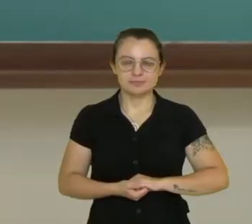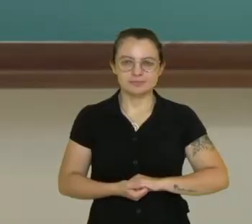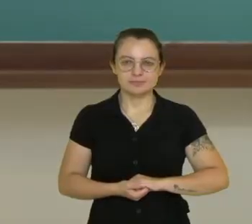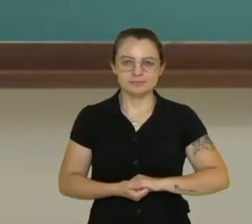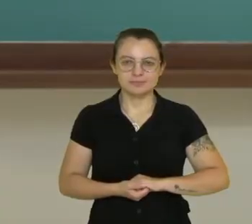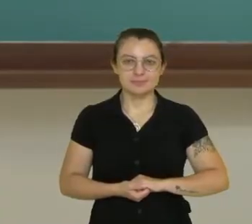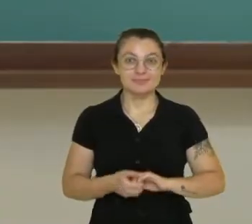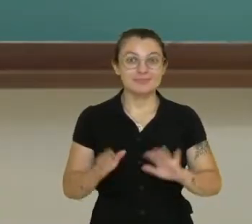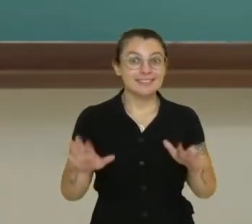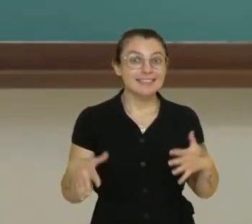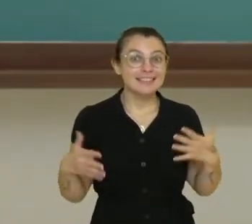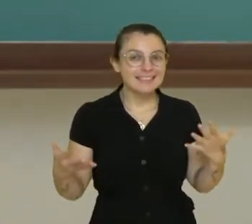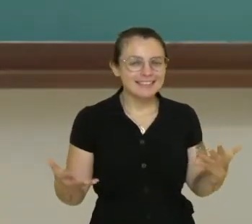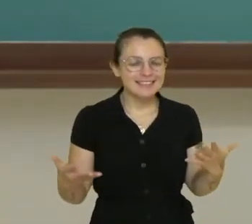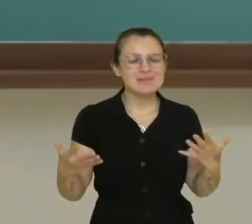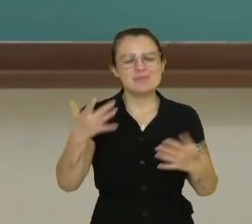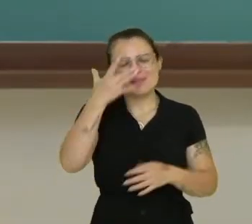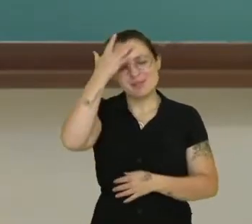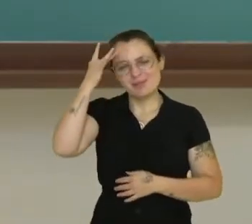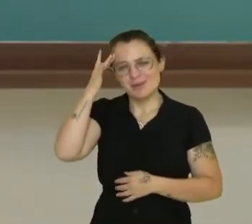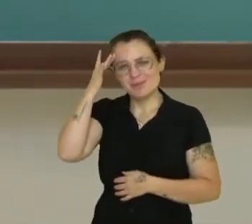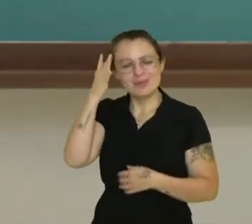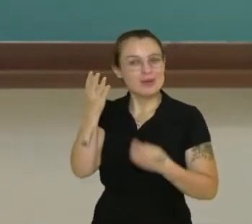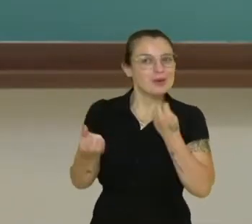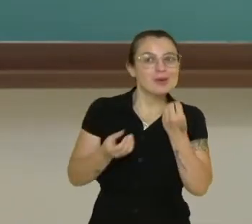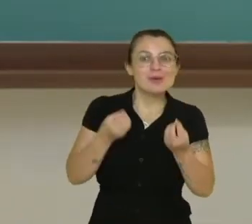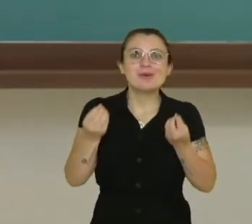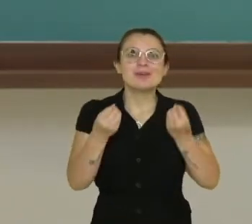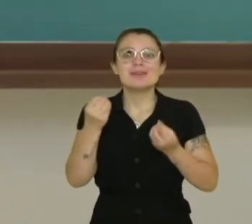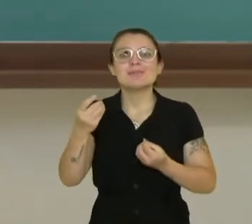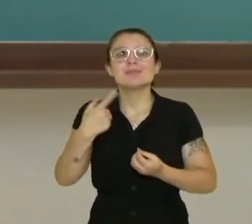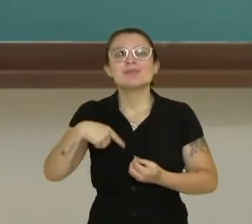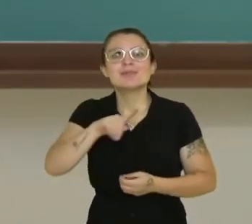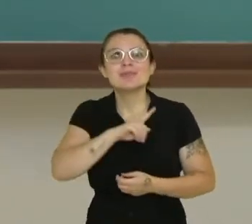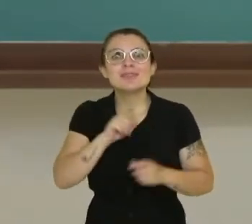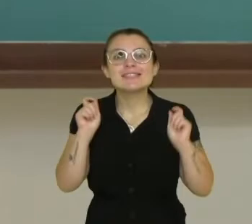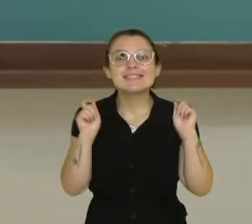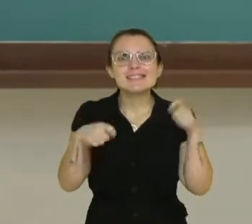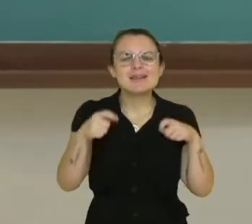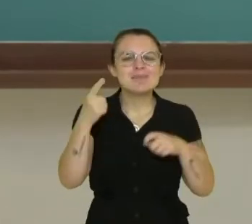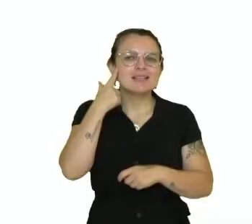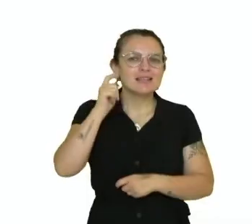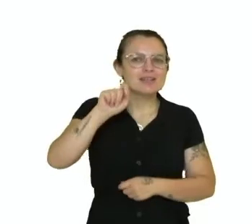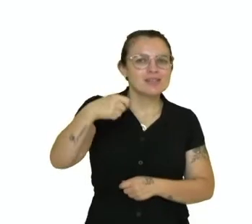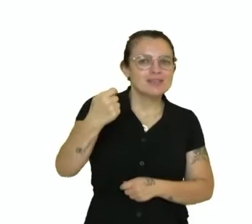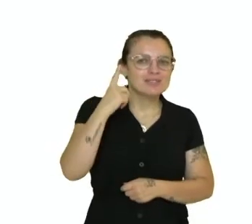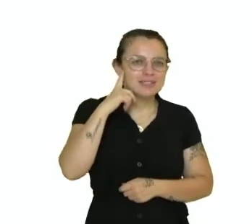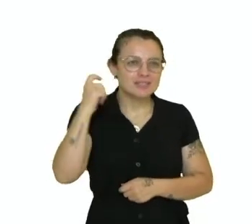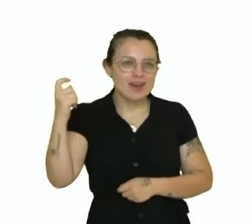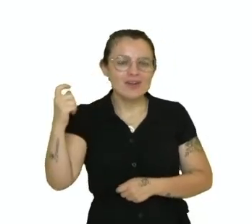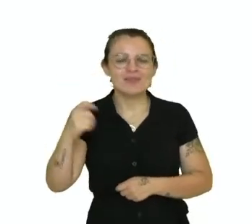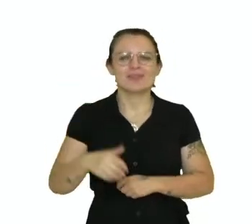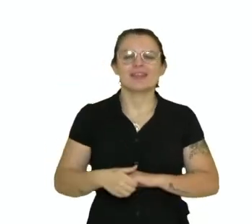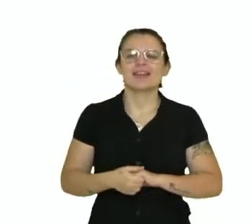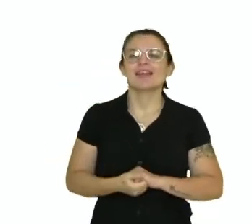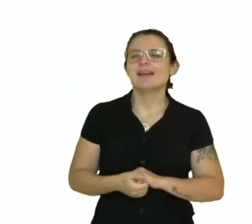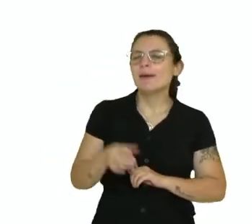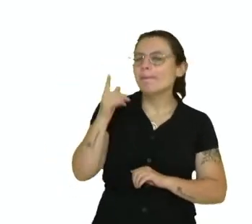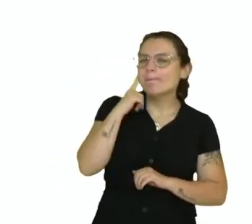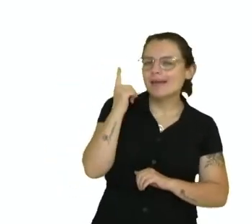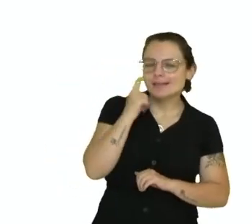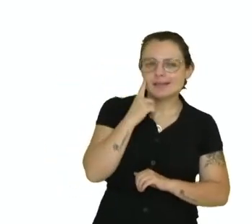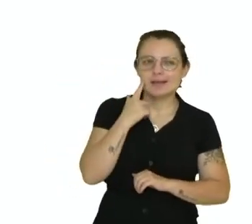E aí, galera, de que maneira podemos produzir os sons? Pensando no esqueminha que eu li para vocês, veja, os sons podem